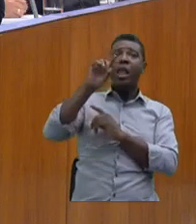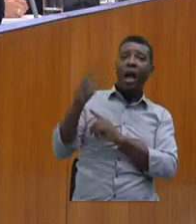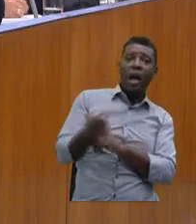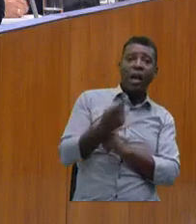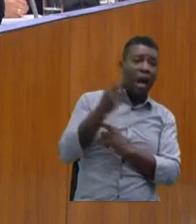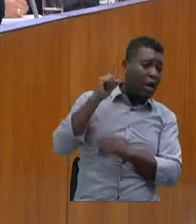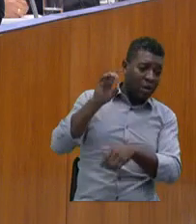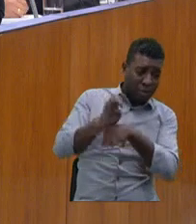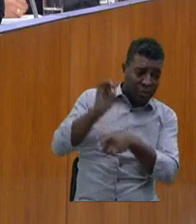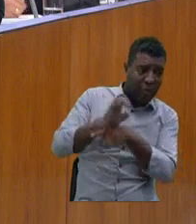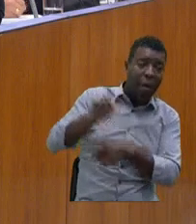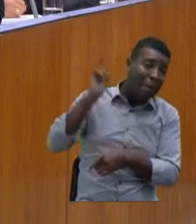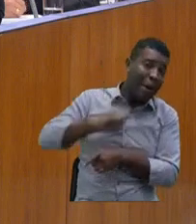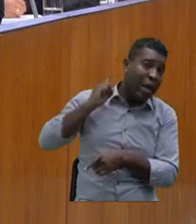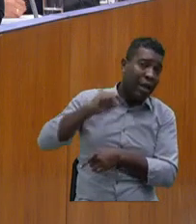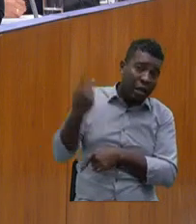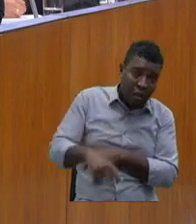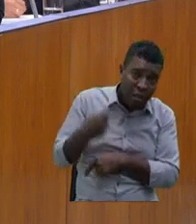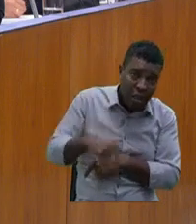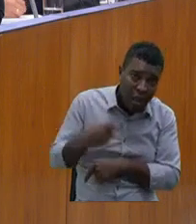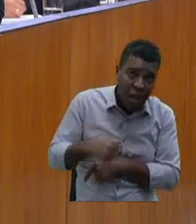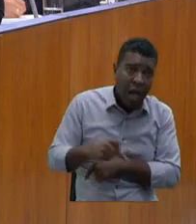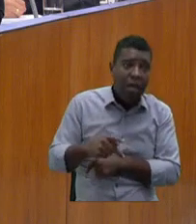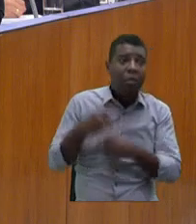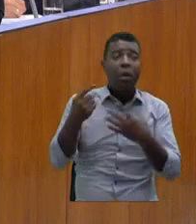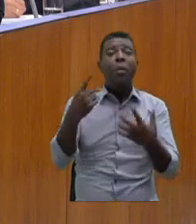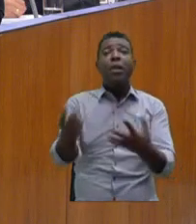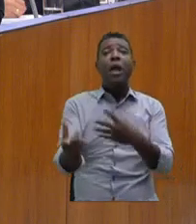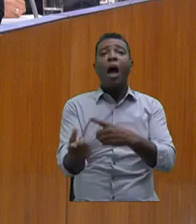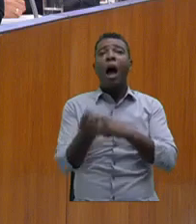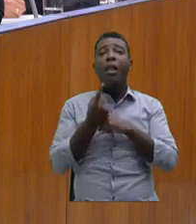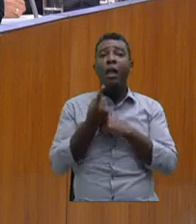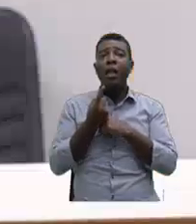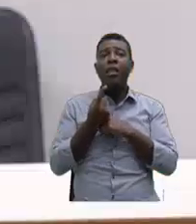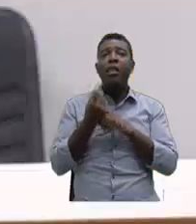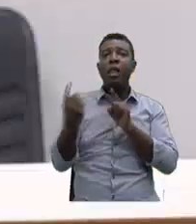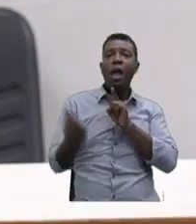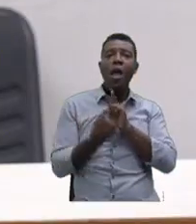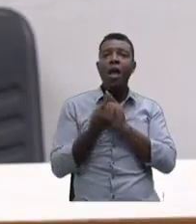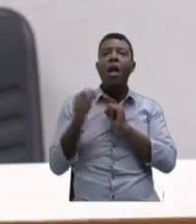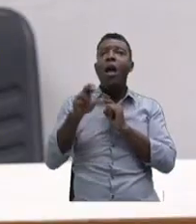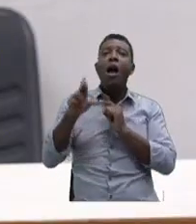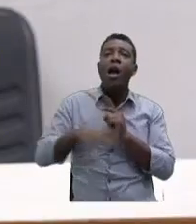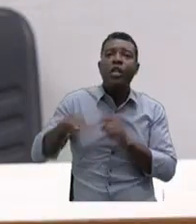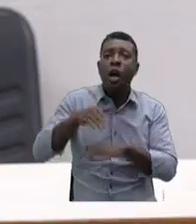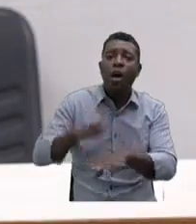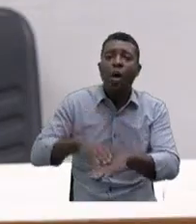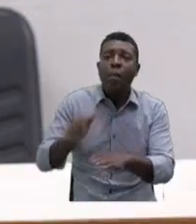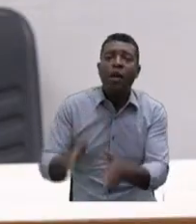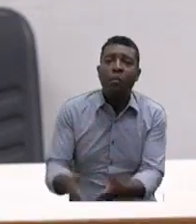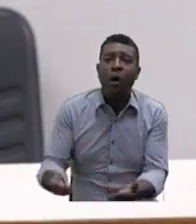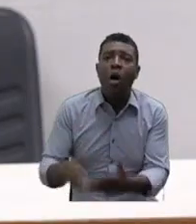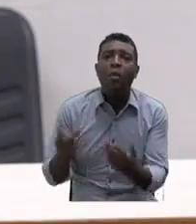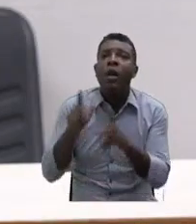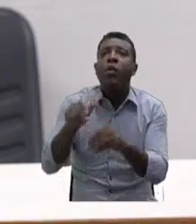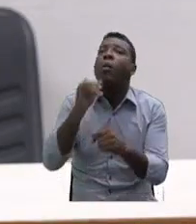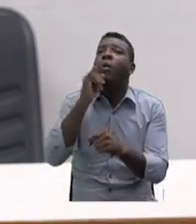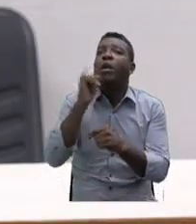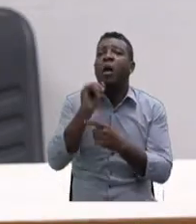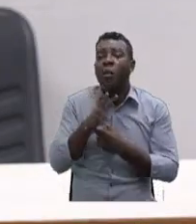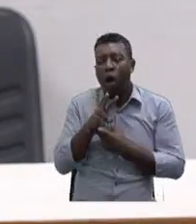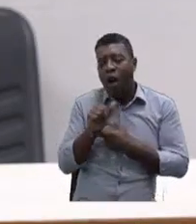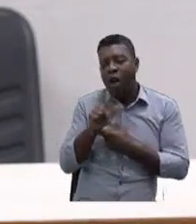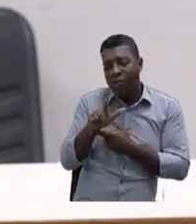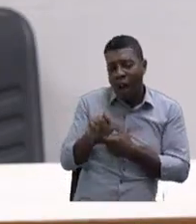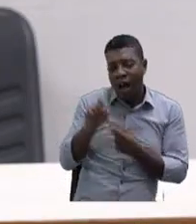Minas Gerais, para atendermos, por exemplo, regiões mais pobres, que necessitam mais, como os vales. Vale do